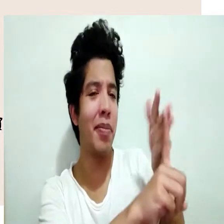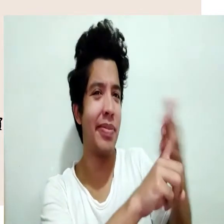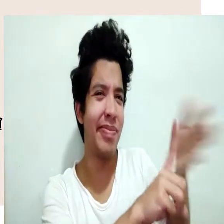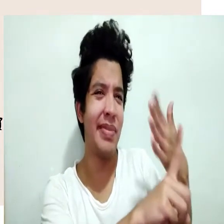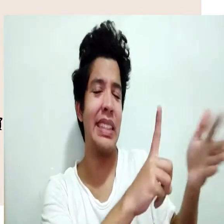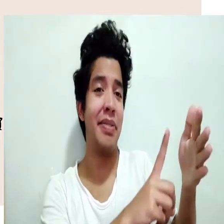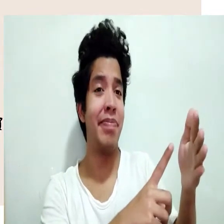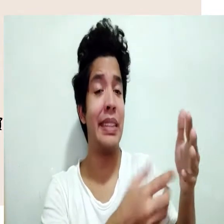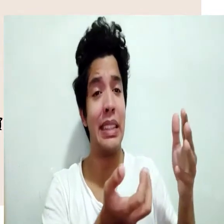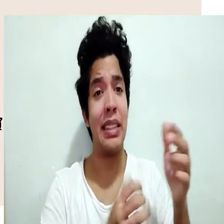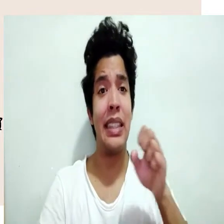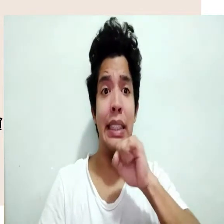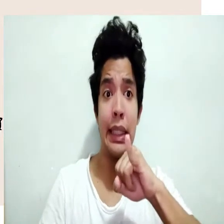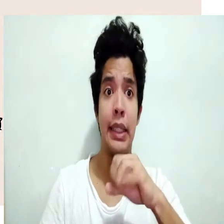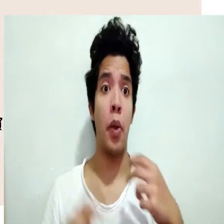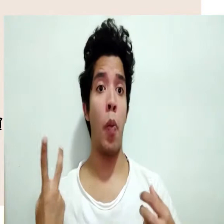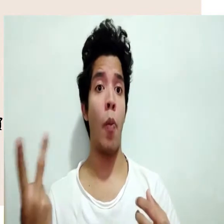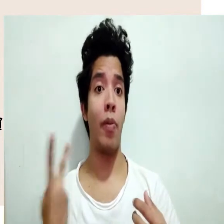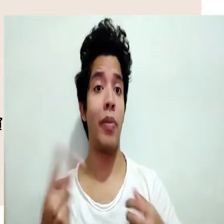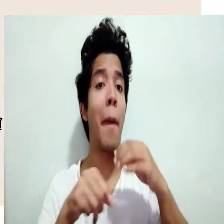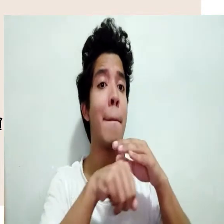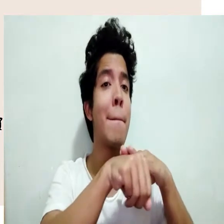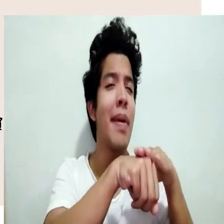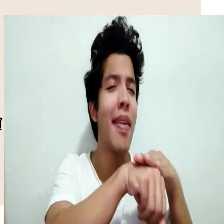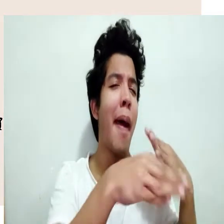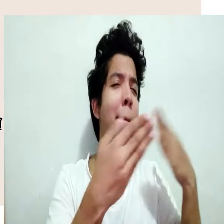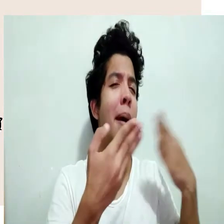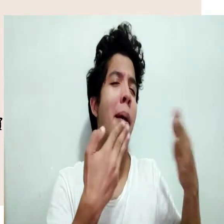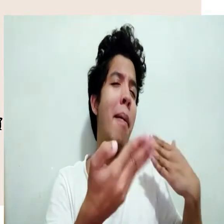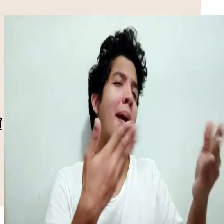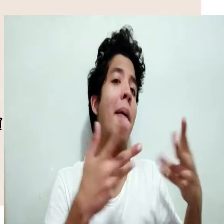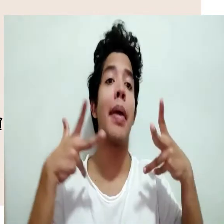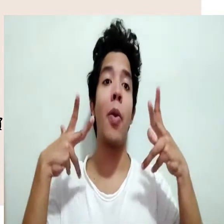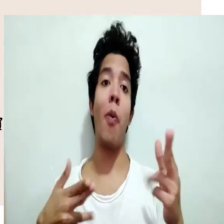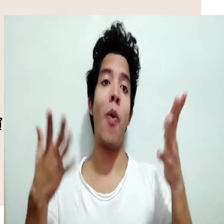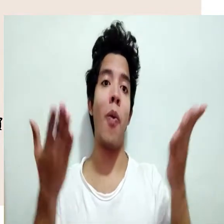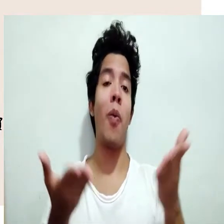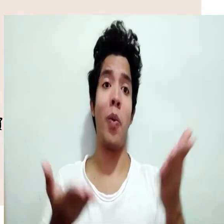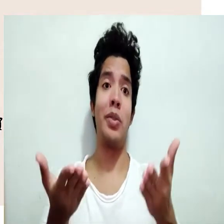coisa parecida. Talvez nesse meio tempo, se a gente conversasse com ela,